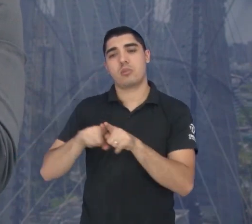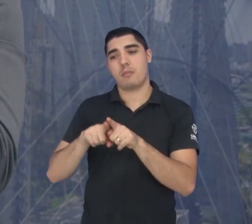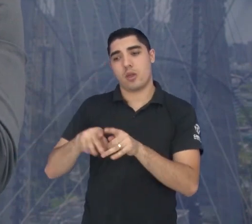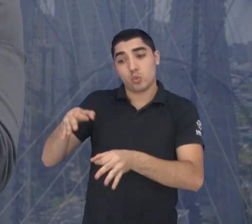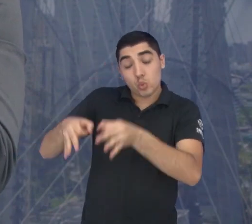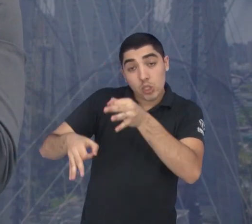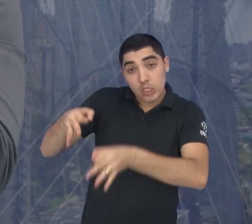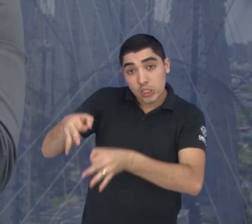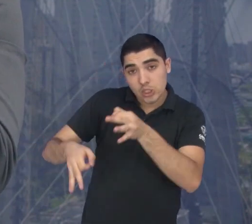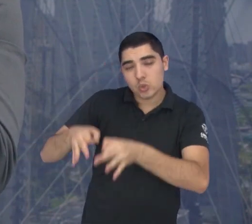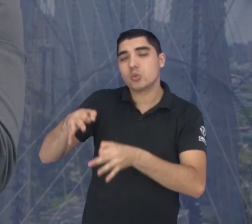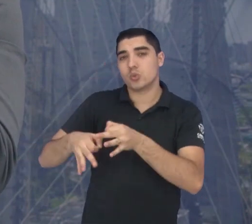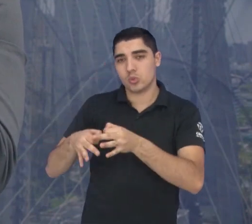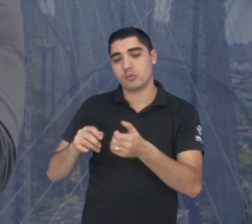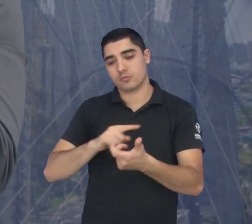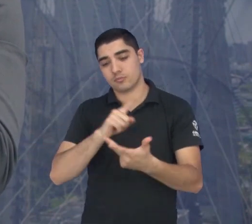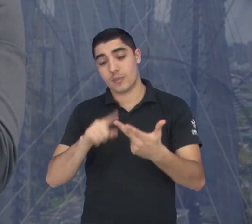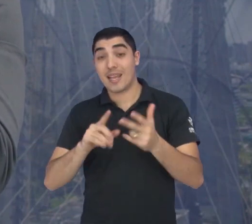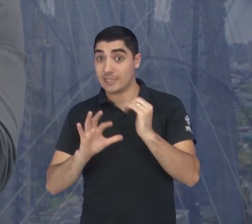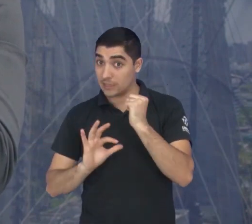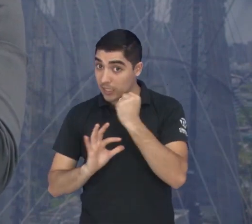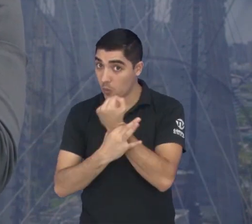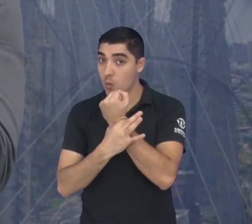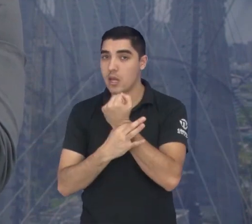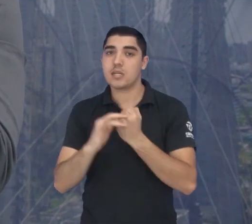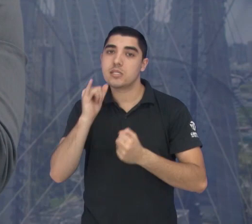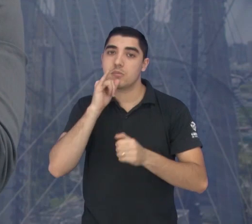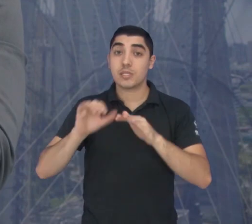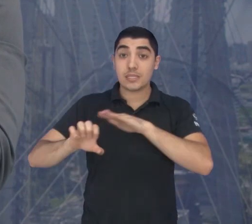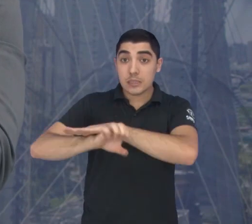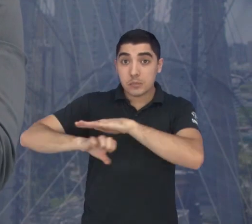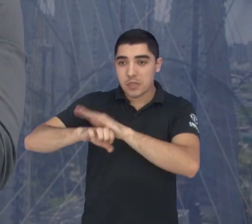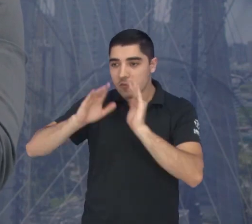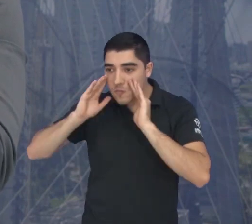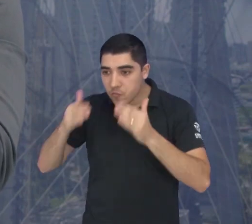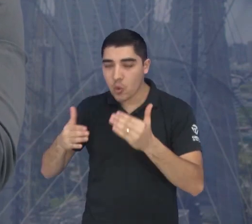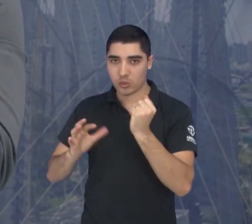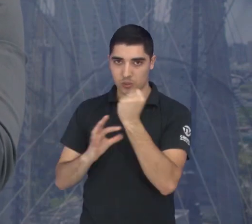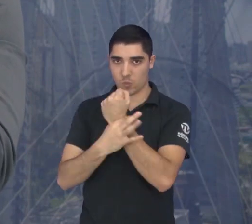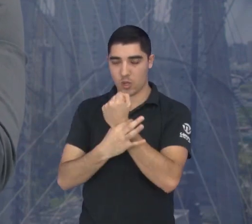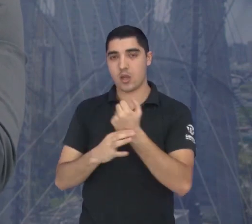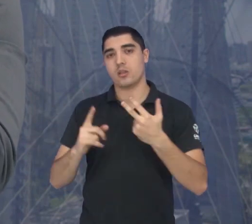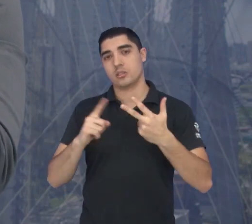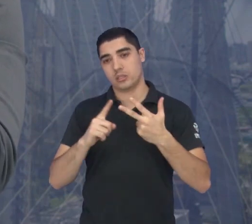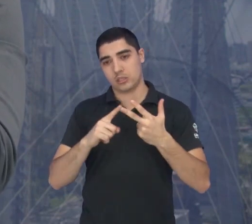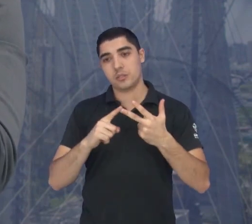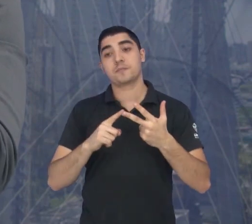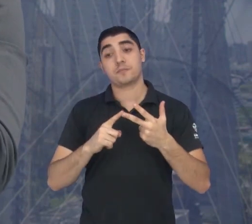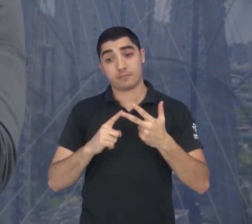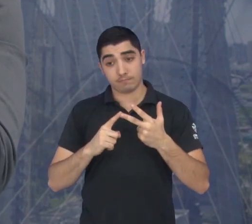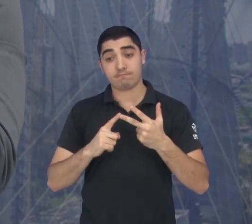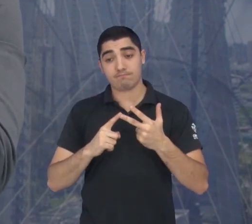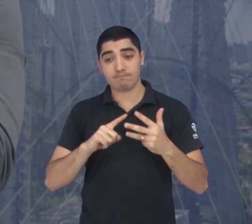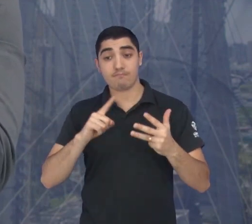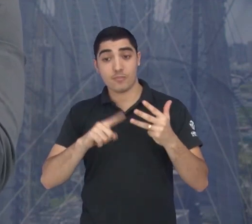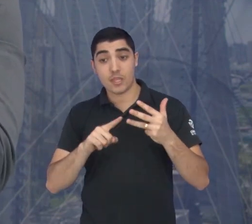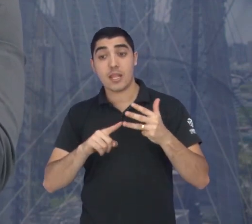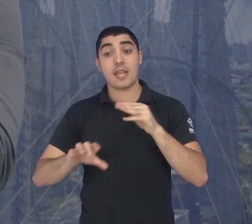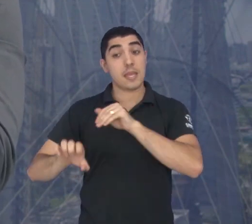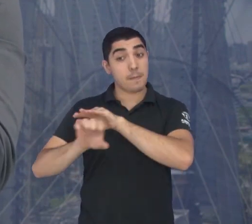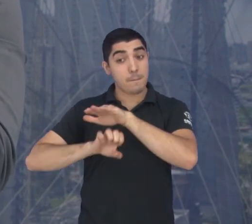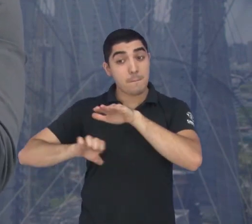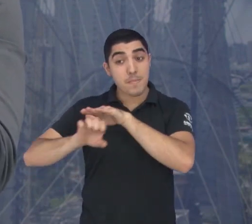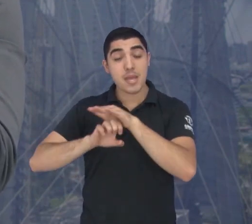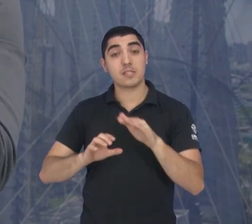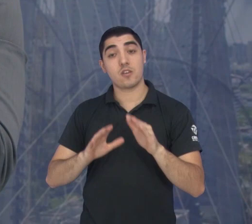suporte principalmente na questão da segurança, hoje empresas especializadas em segurança, empresas especializadas na parte de manutenção